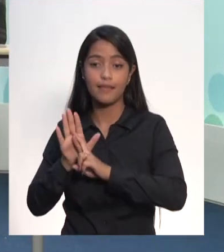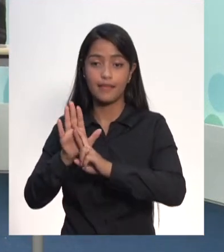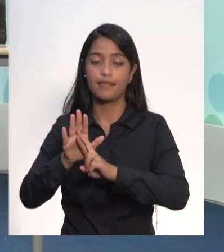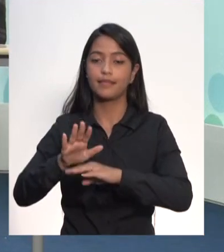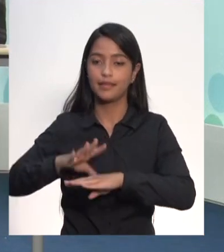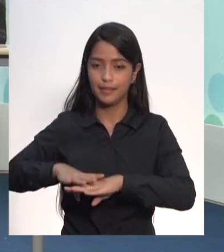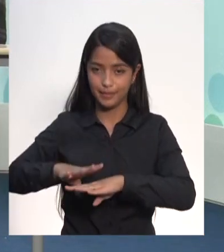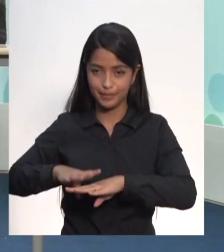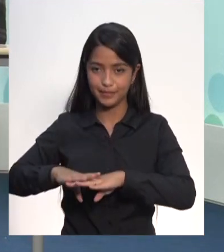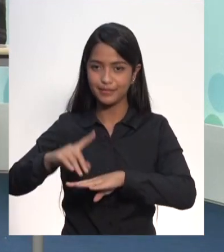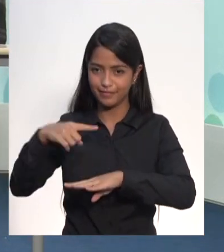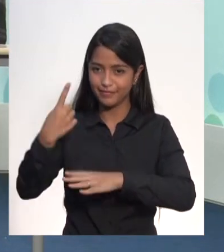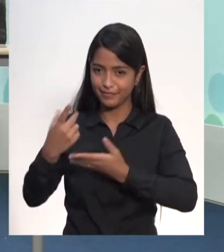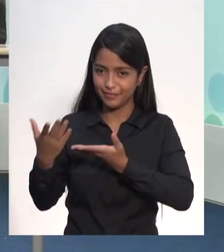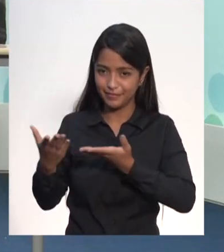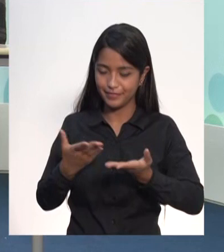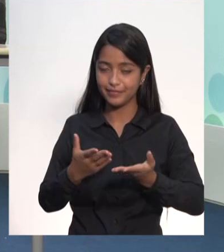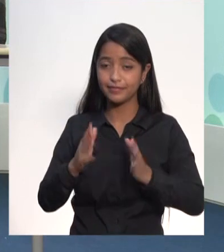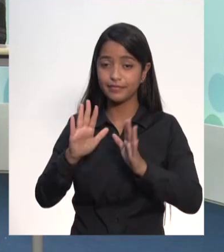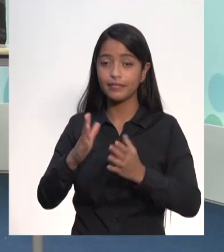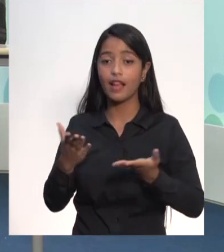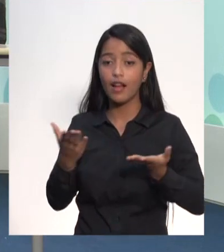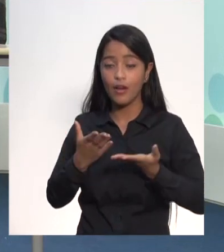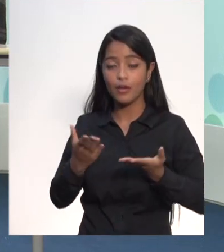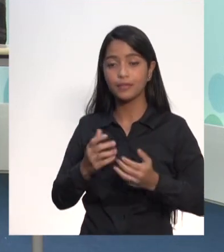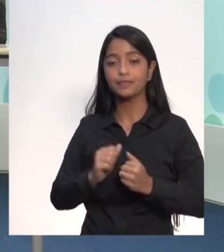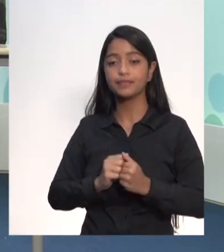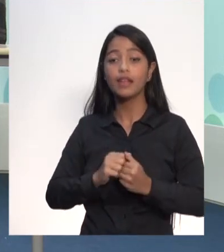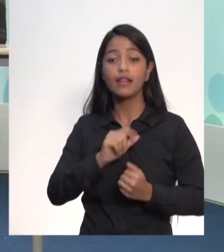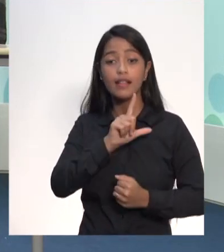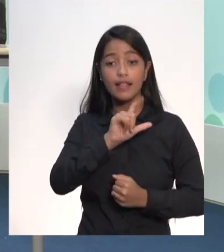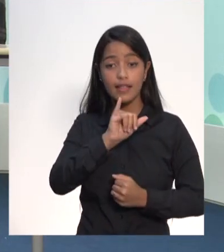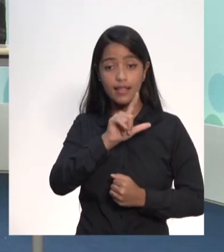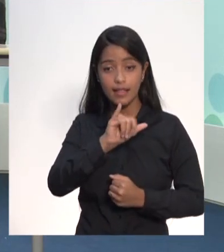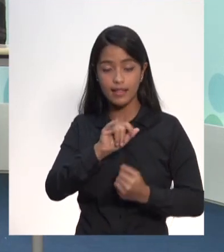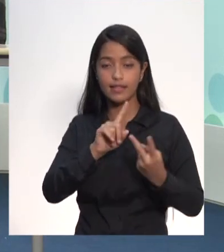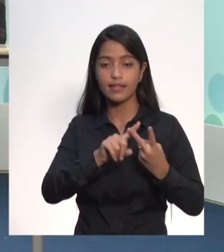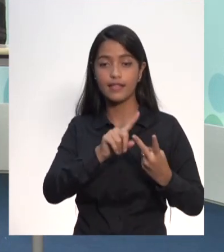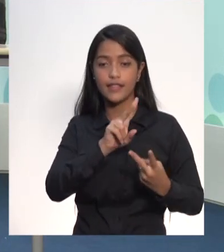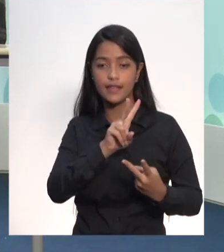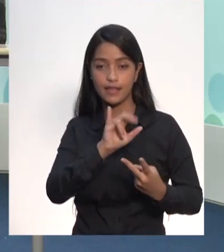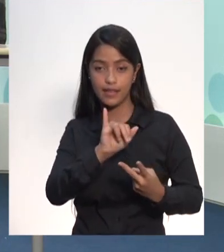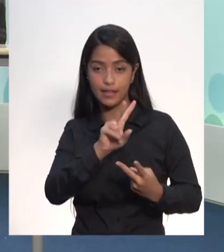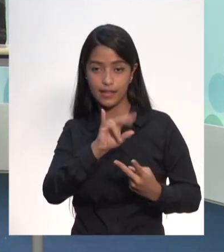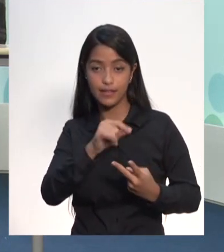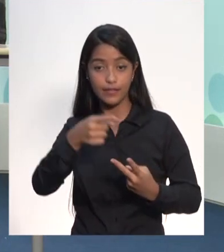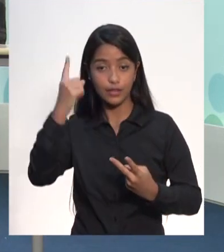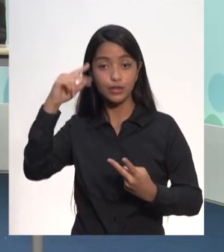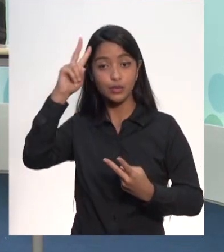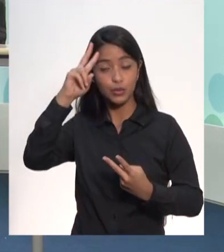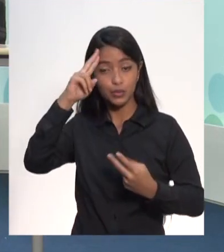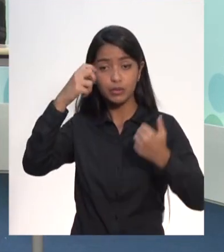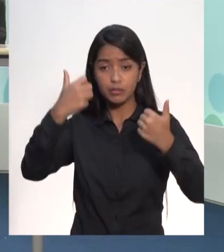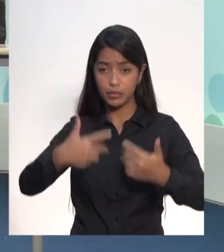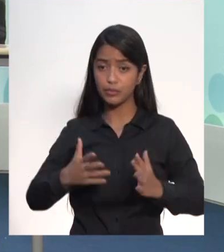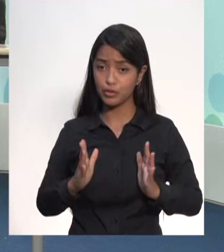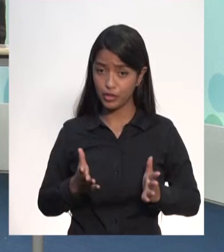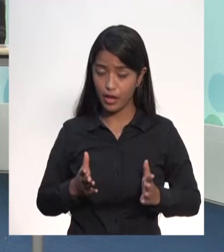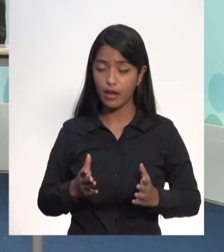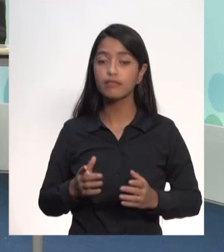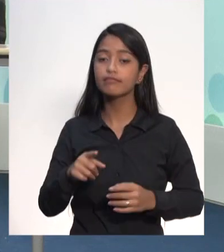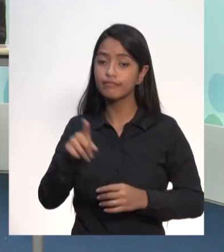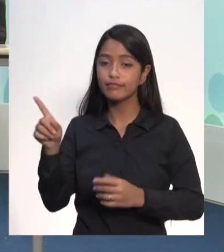né? E eles vão falar, assim como a Lili e a Vivi fizeram na segunda-feira, uma fala inicial um pouco mais